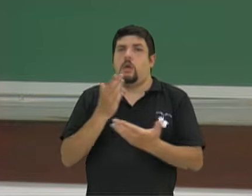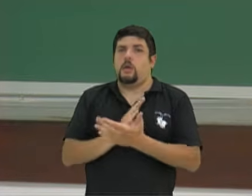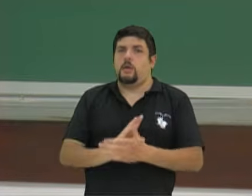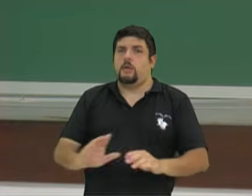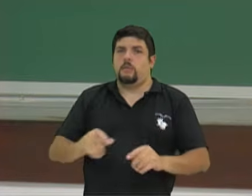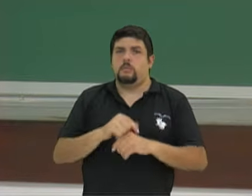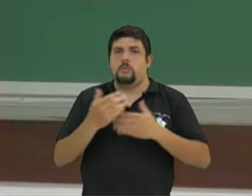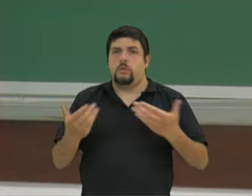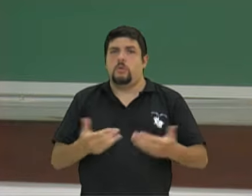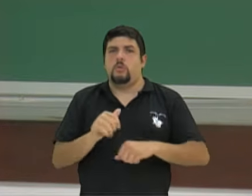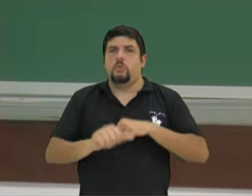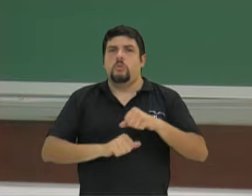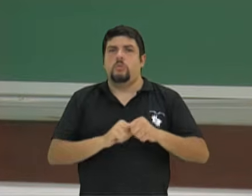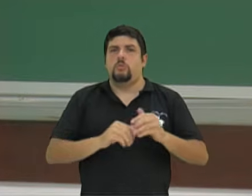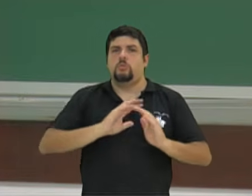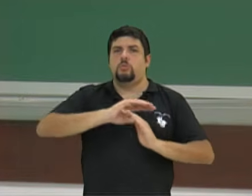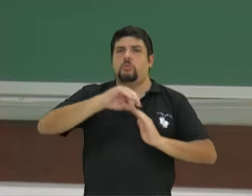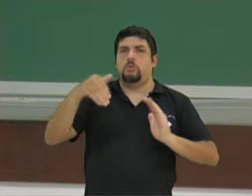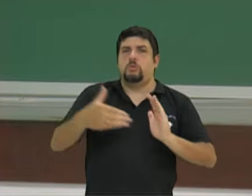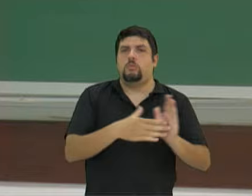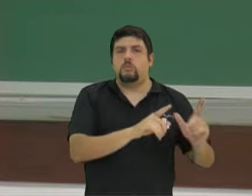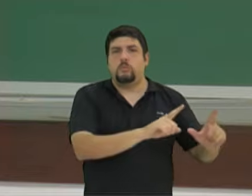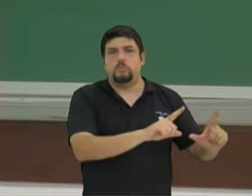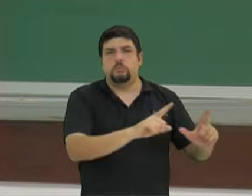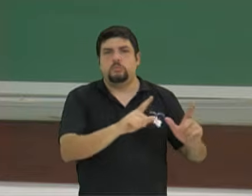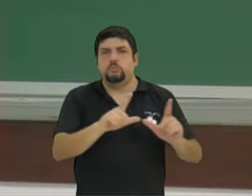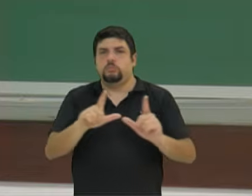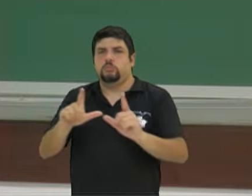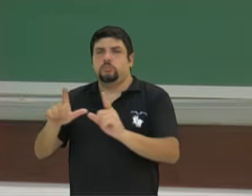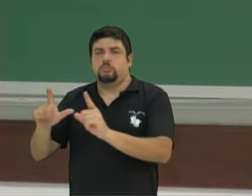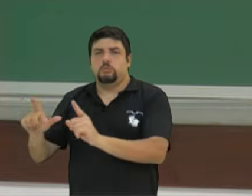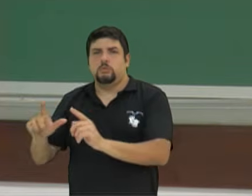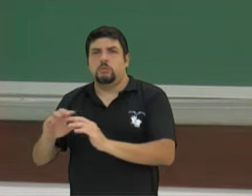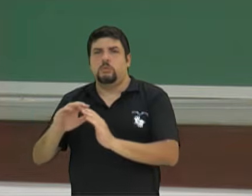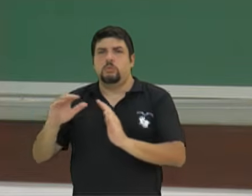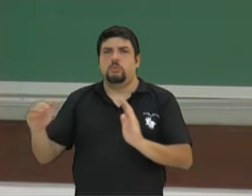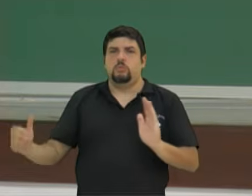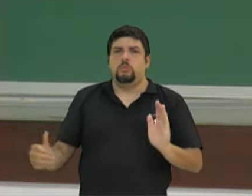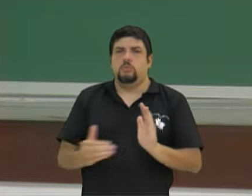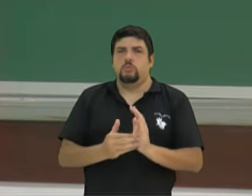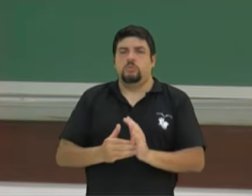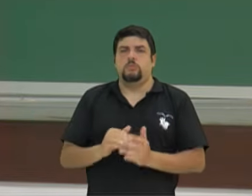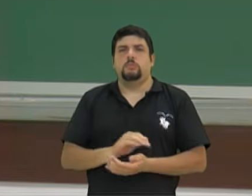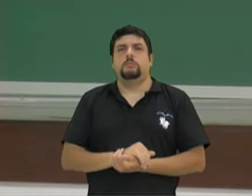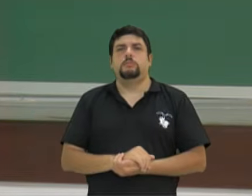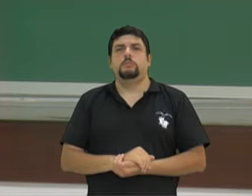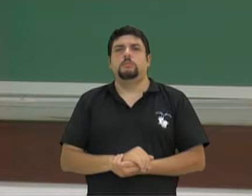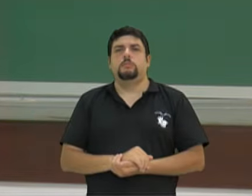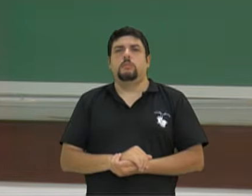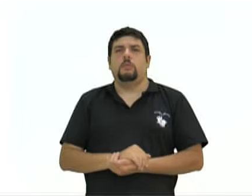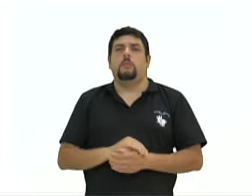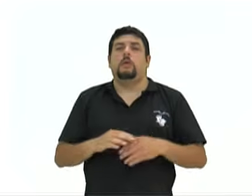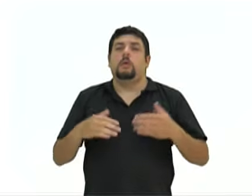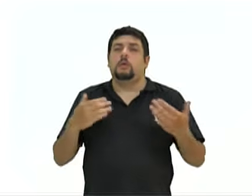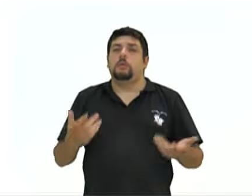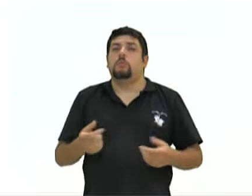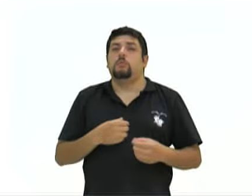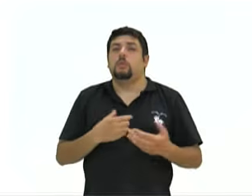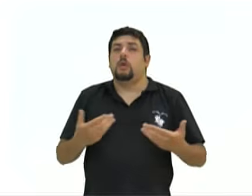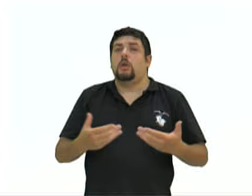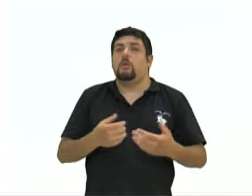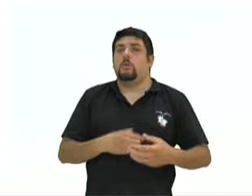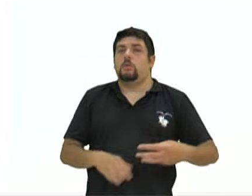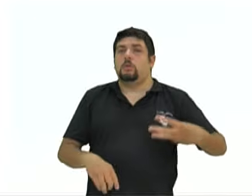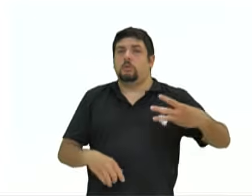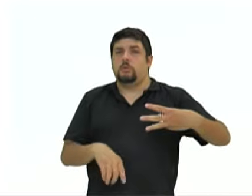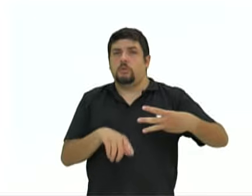do produtor, né? Não as partes dele, né? Direito garantido. Então surge com isso um terceiro elemento